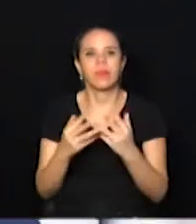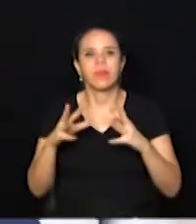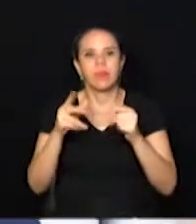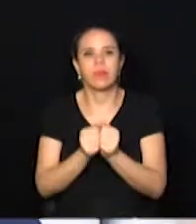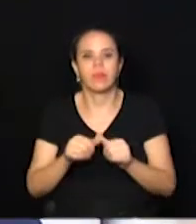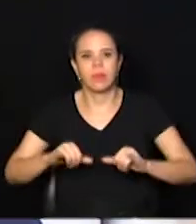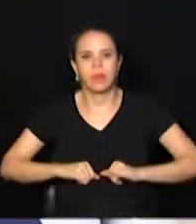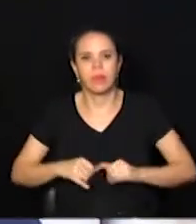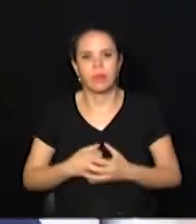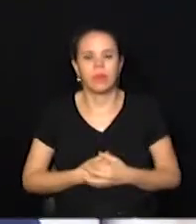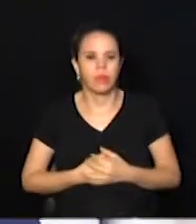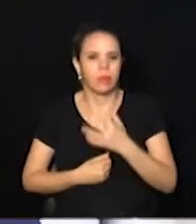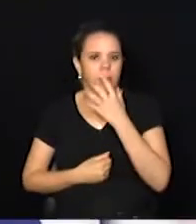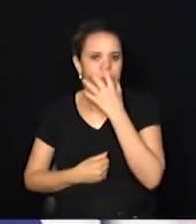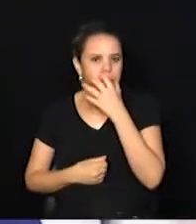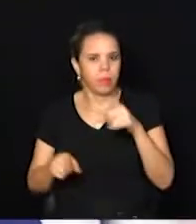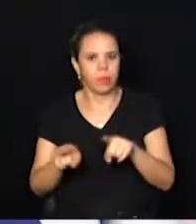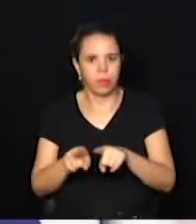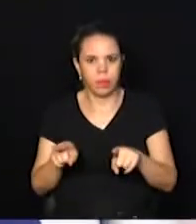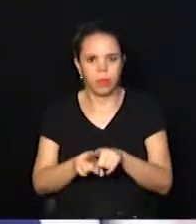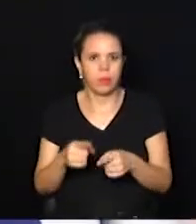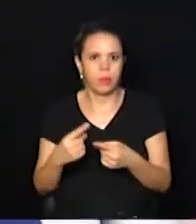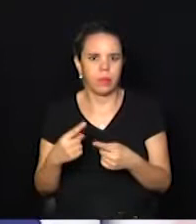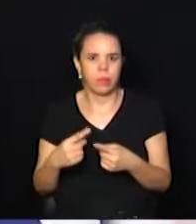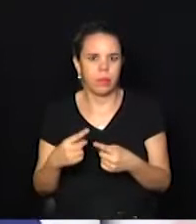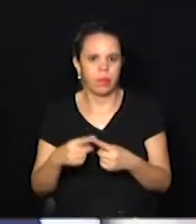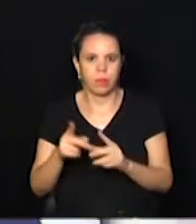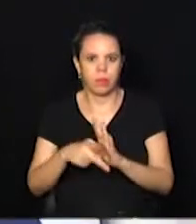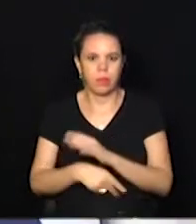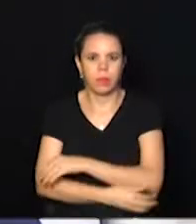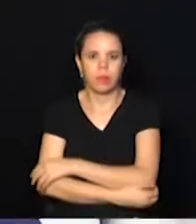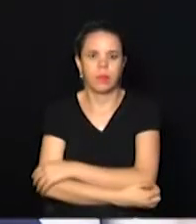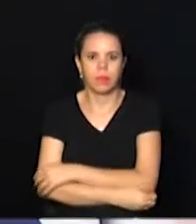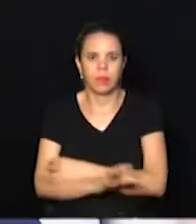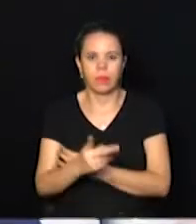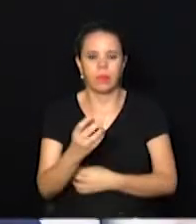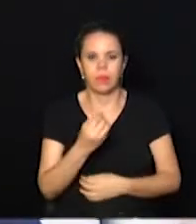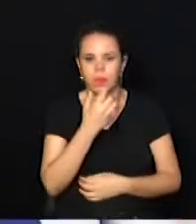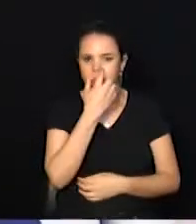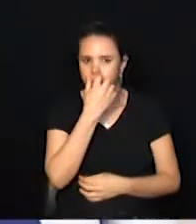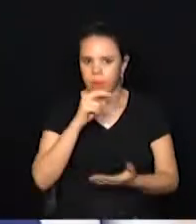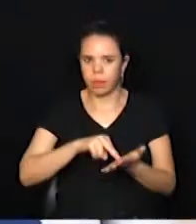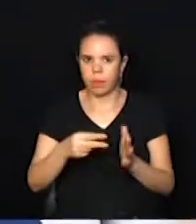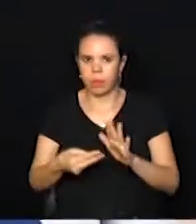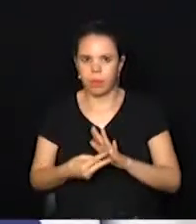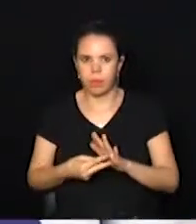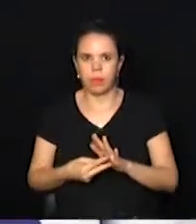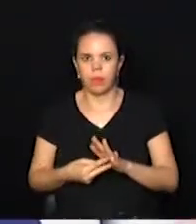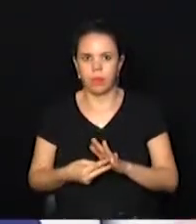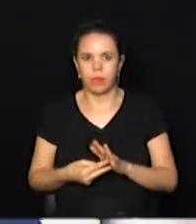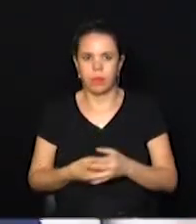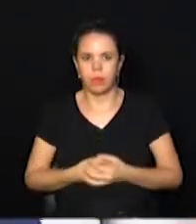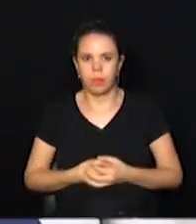sofre essa dor, mas também porque o projeto que o Toninho representa, o sentido do que ele